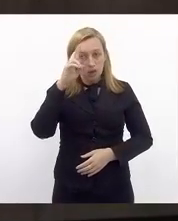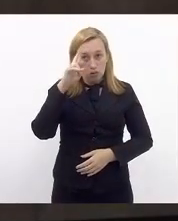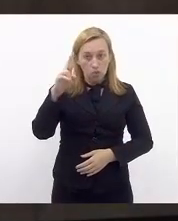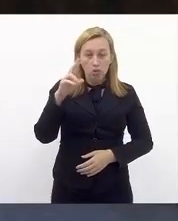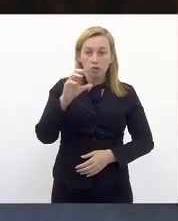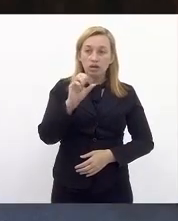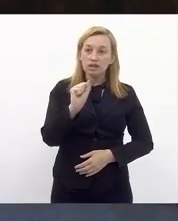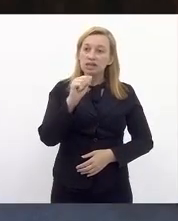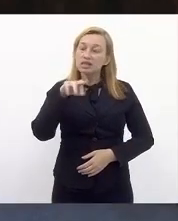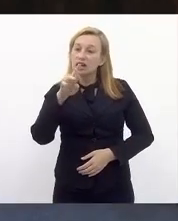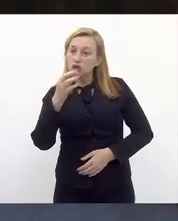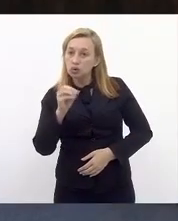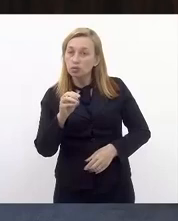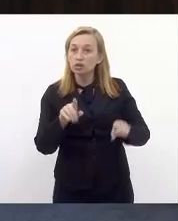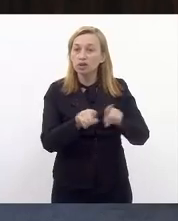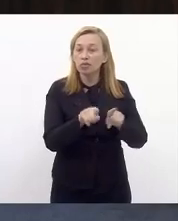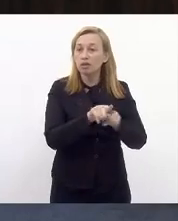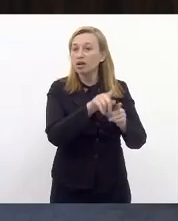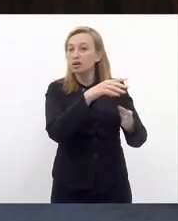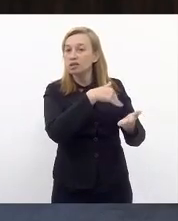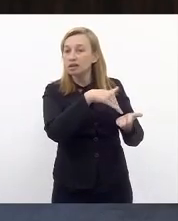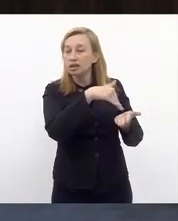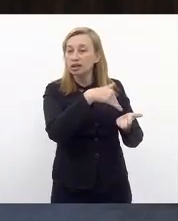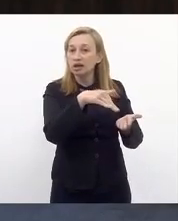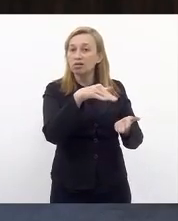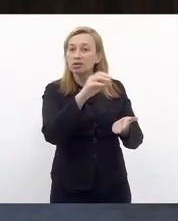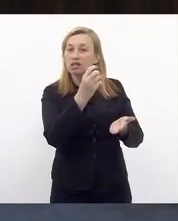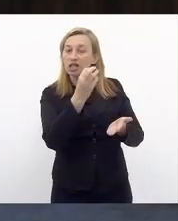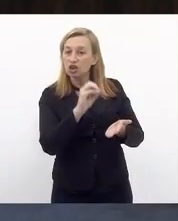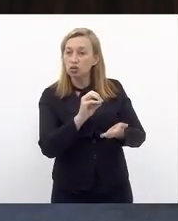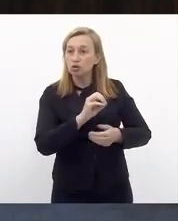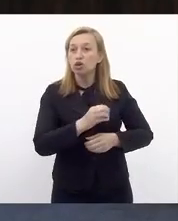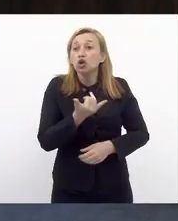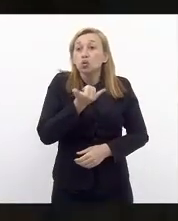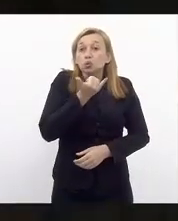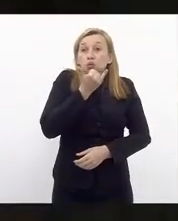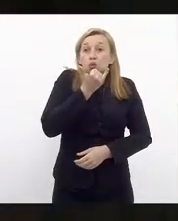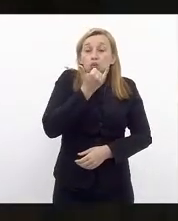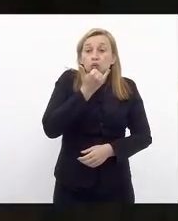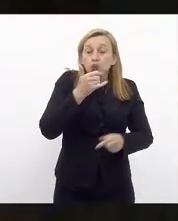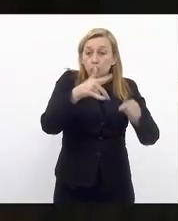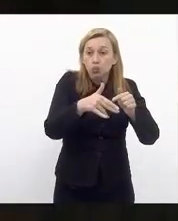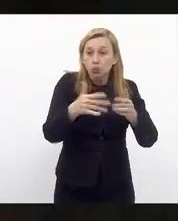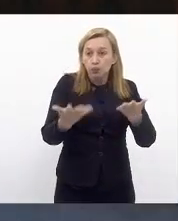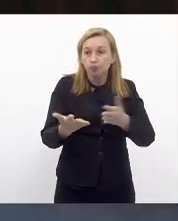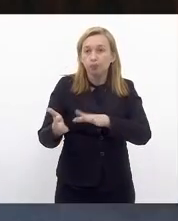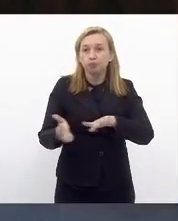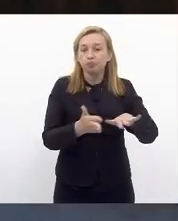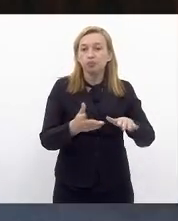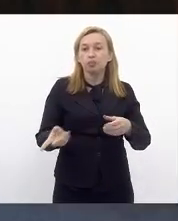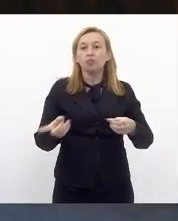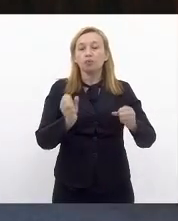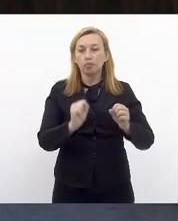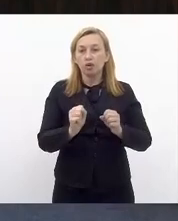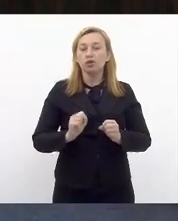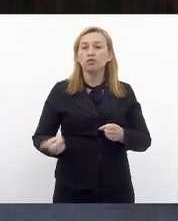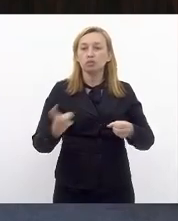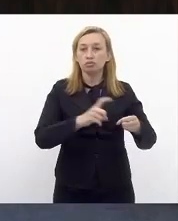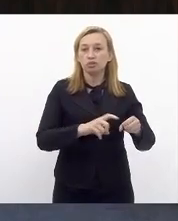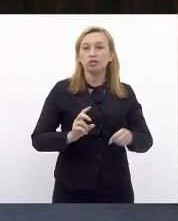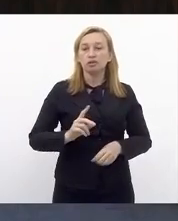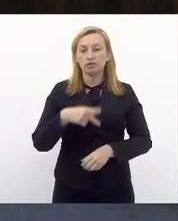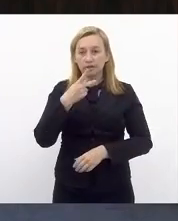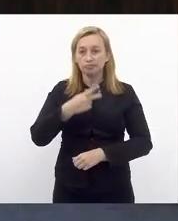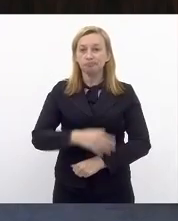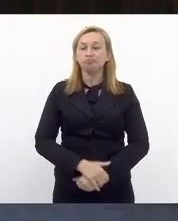também aprende a posição de sempre secretário Sérgio Leandro desculpa fazer a interrupção secretário pode retomar a